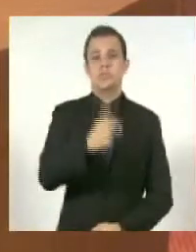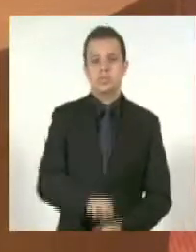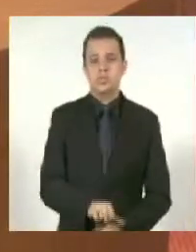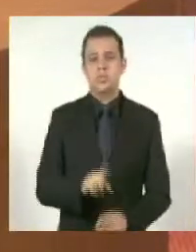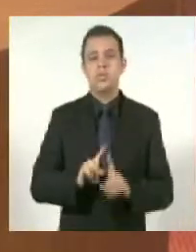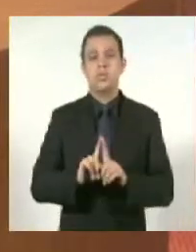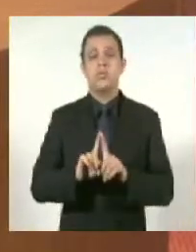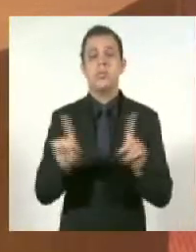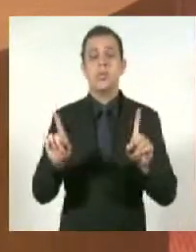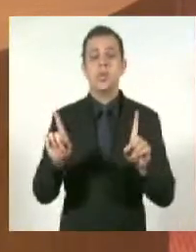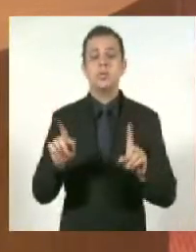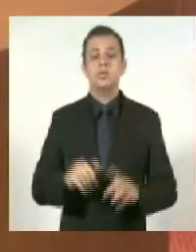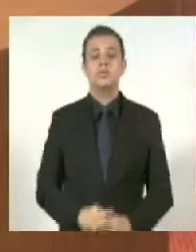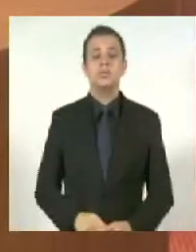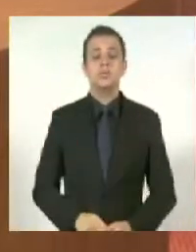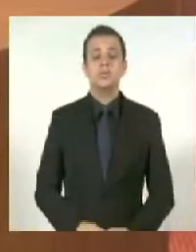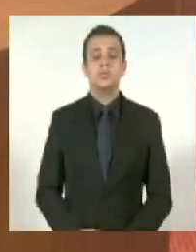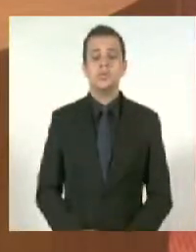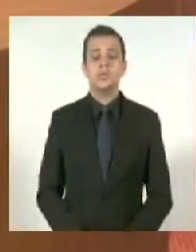eu gostaria